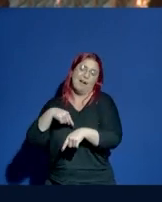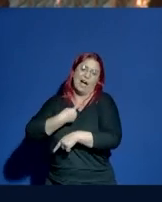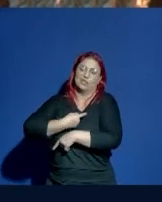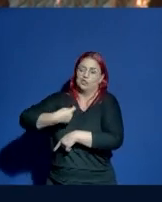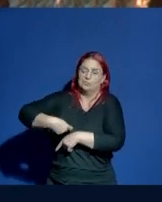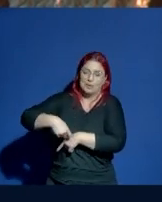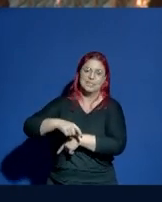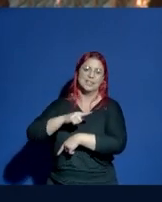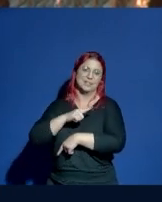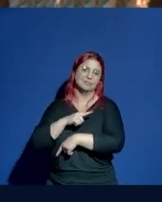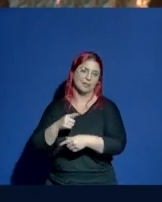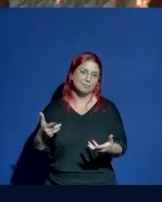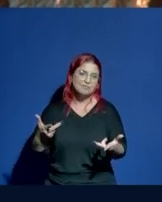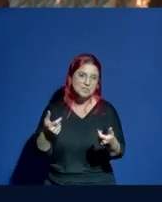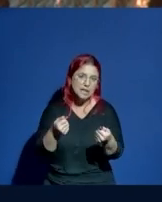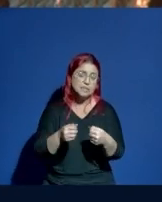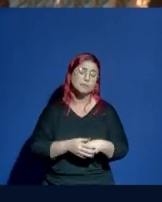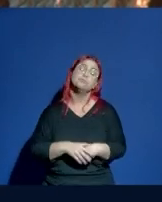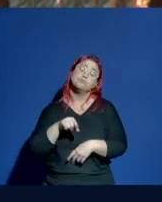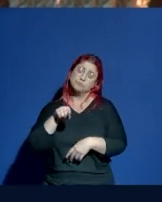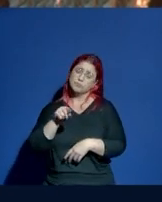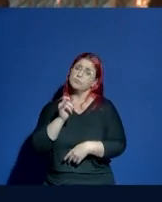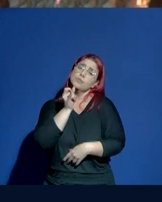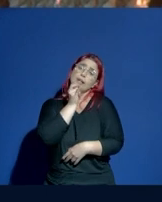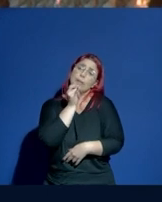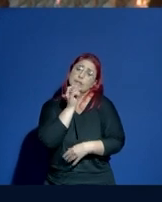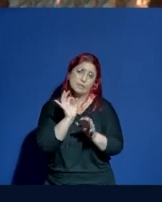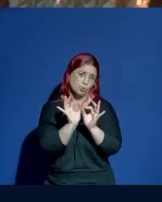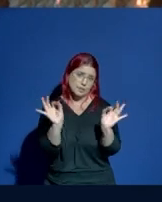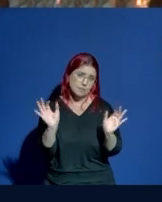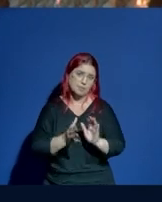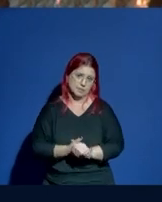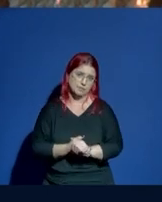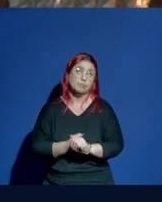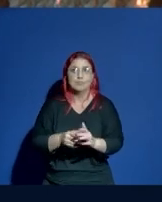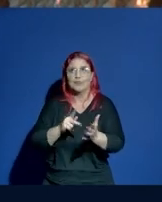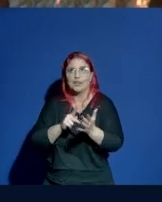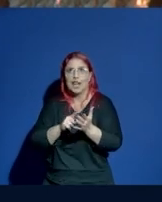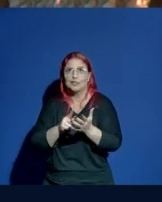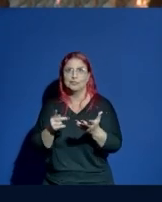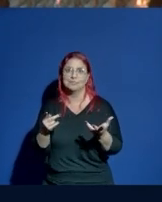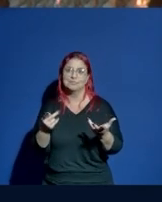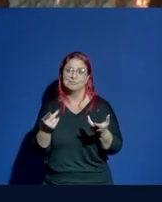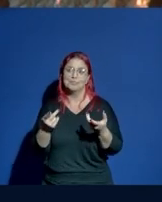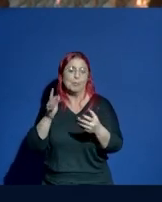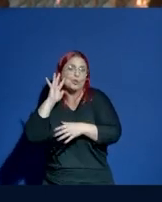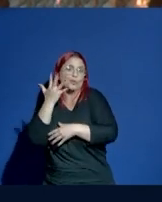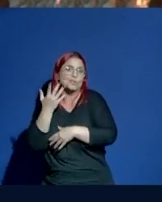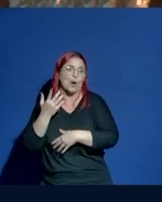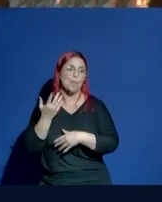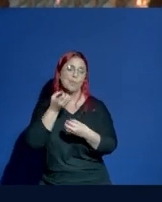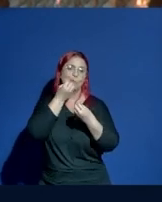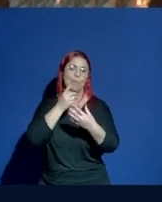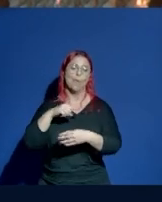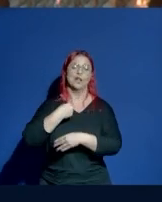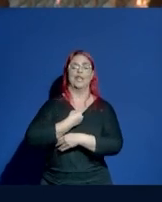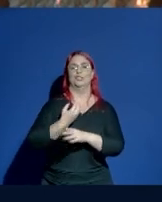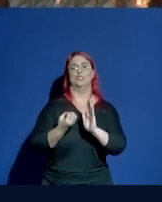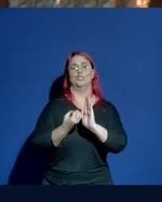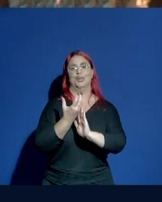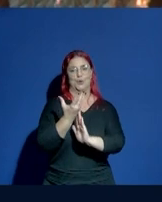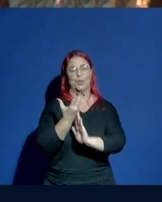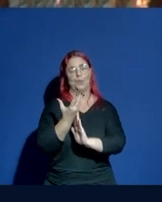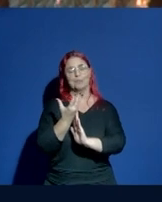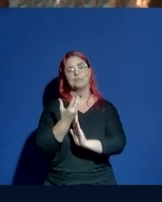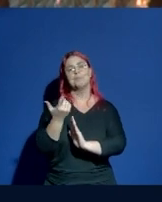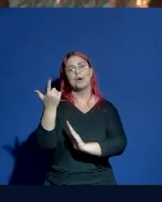trazer essa eficiência então Esse é um pequeno exemplo um pequeno grande exemplo né de uma solução que a gente desenvolveu